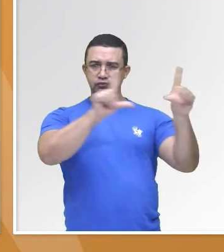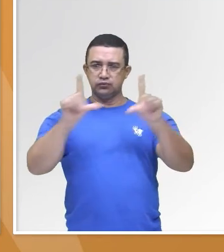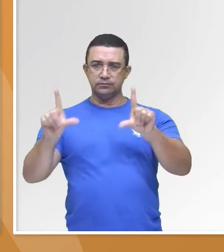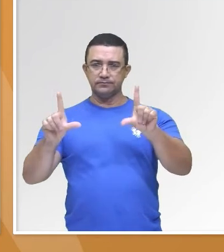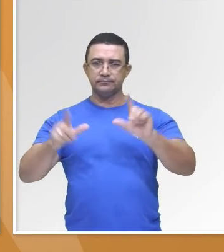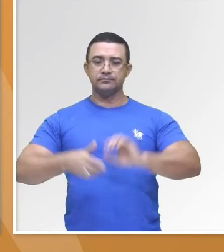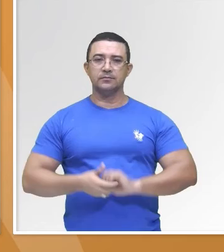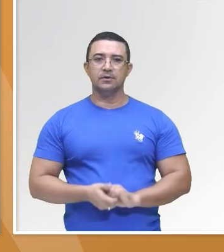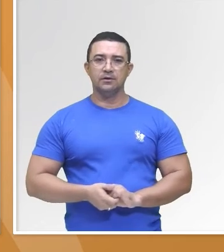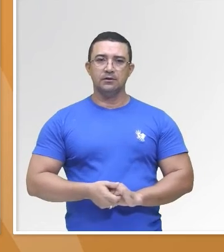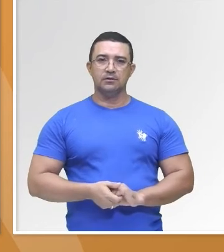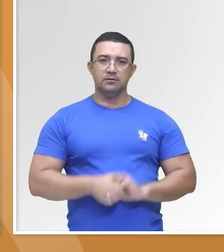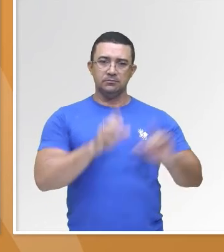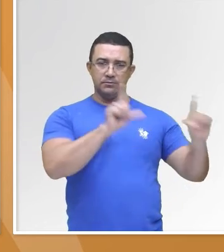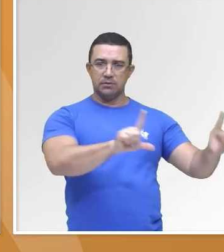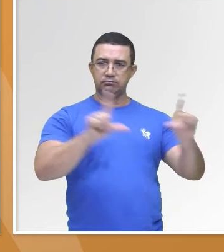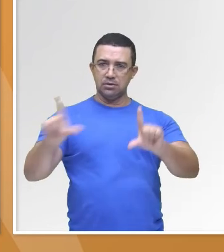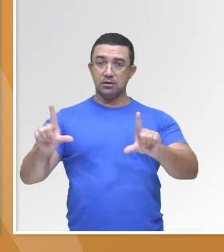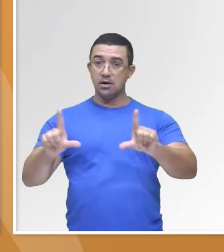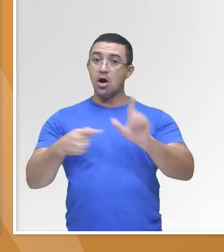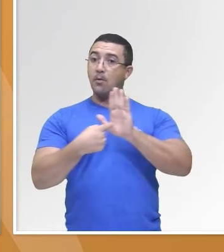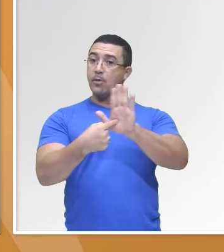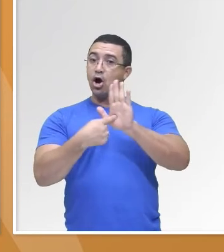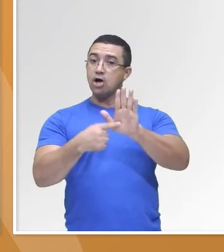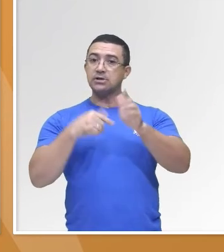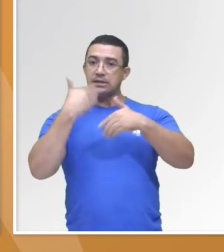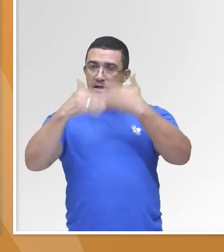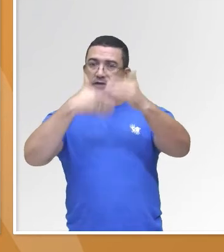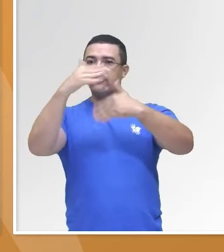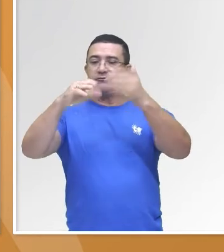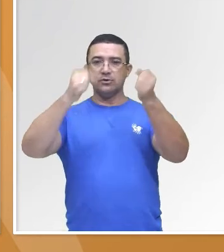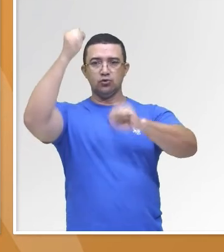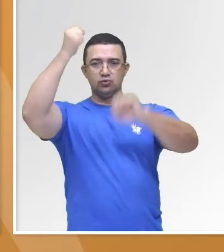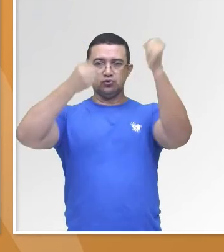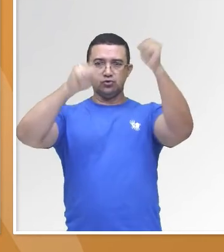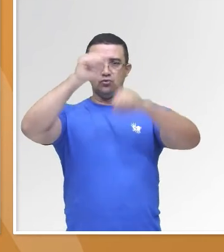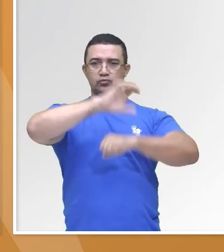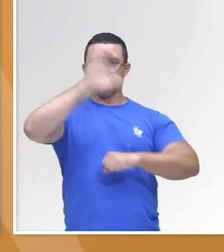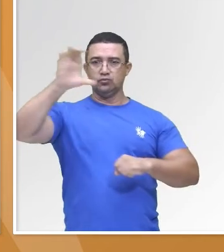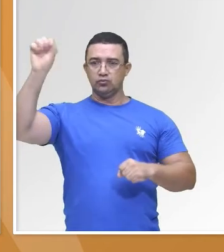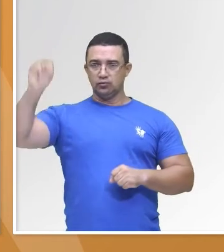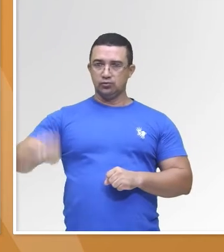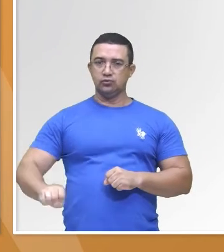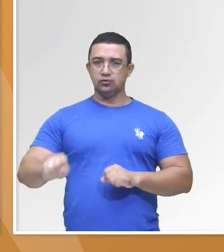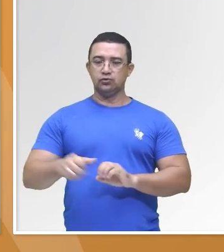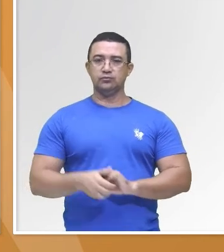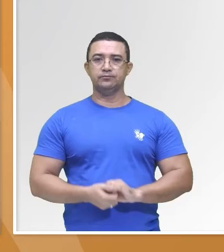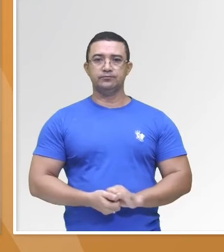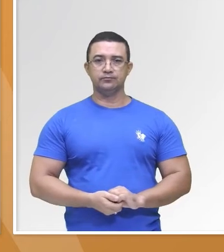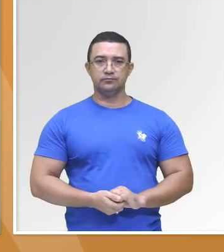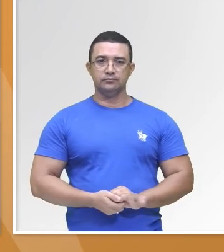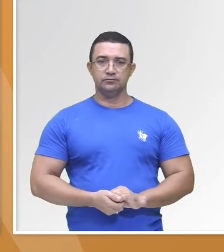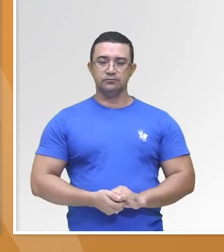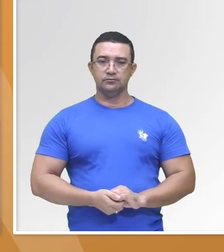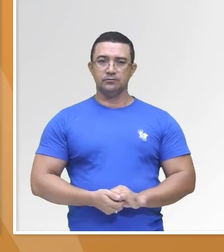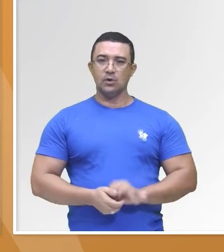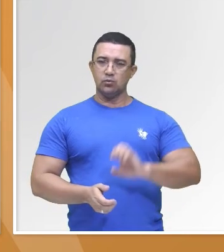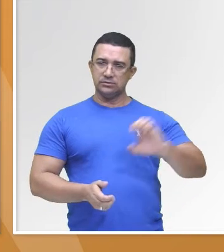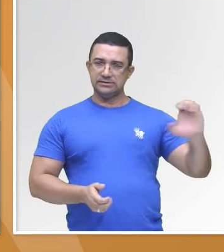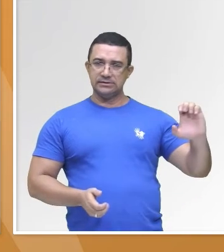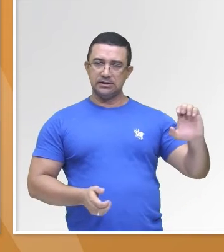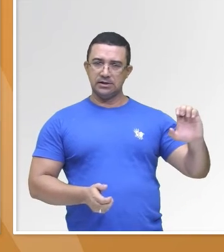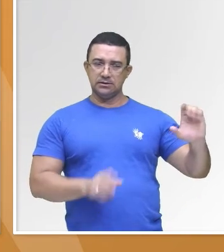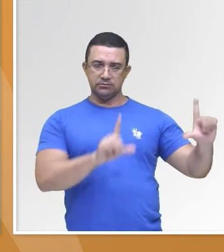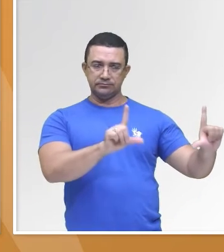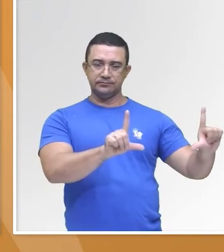que representam o desenvolvimento das indústrias na região sul. Então, vocês estão observando à esquerda de vocês,